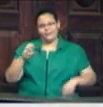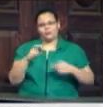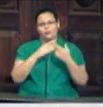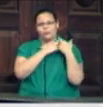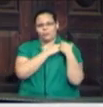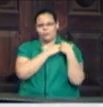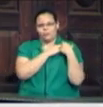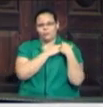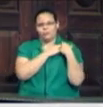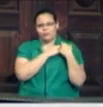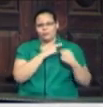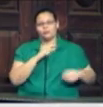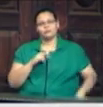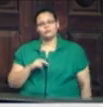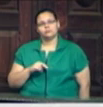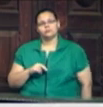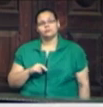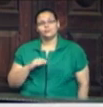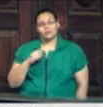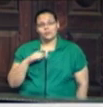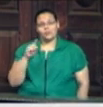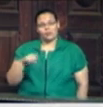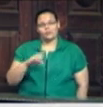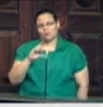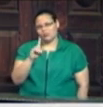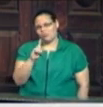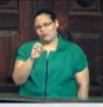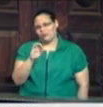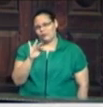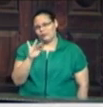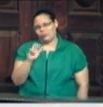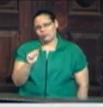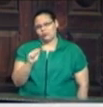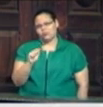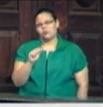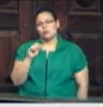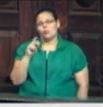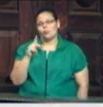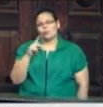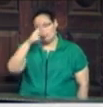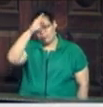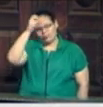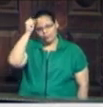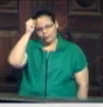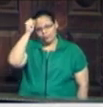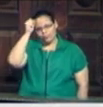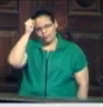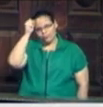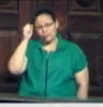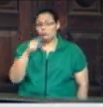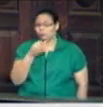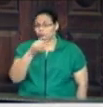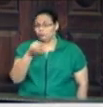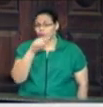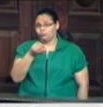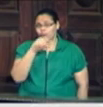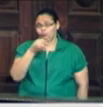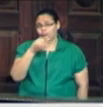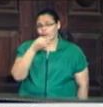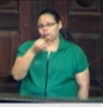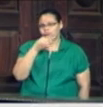procurar ter uma interlocução com a Defensoria Pública para pelo menos levar essa sugestão